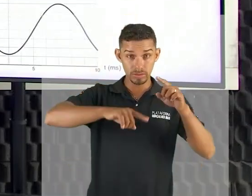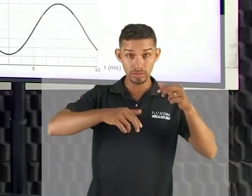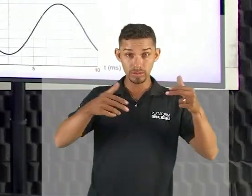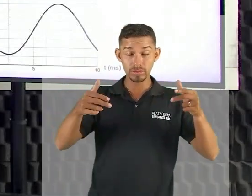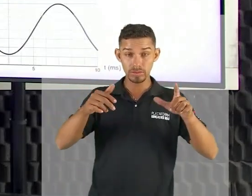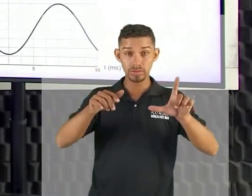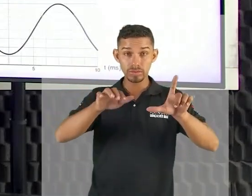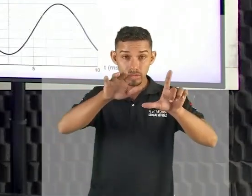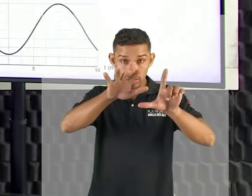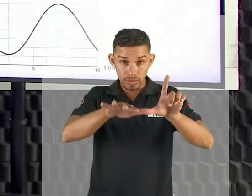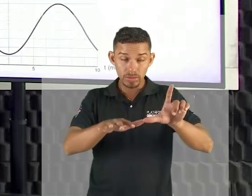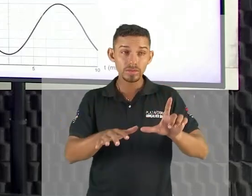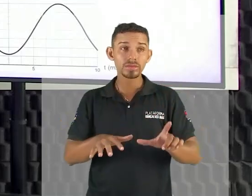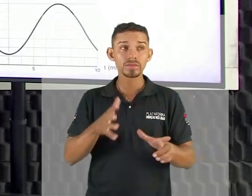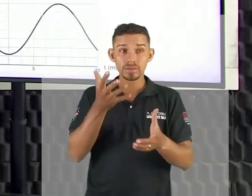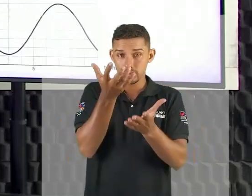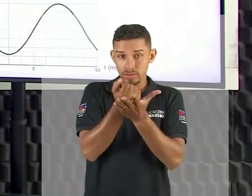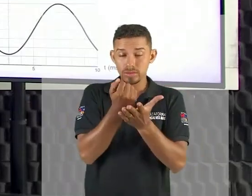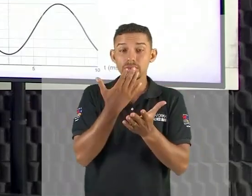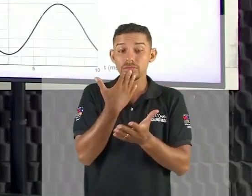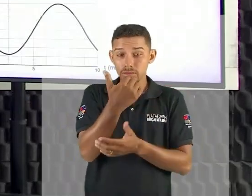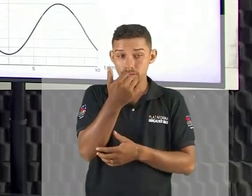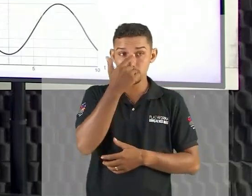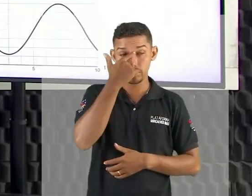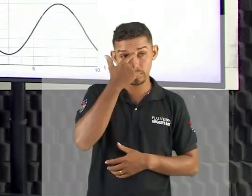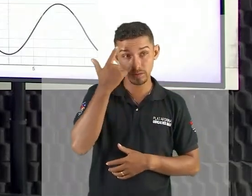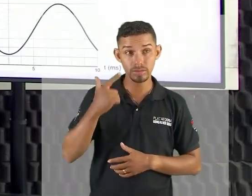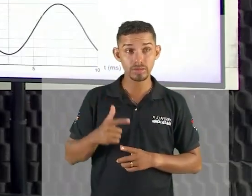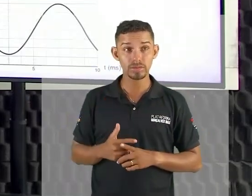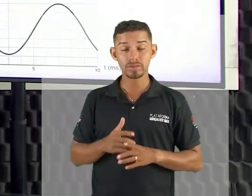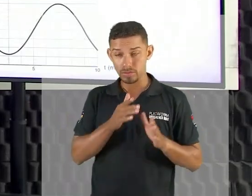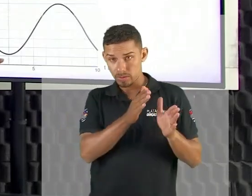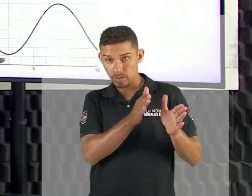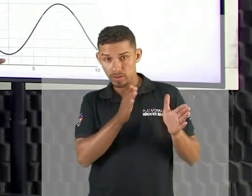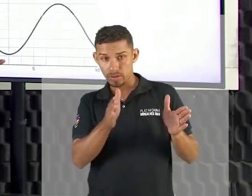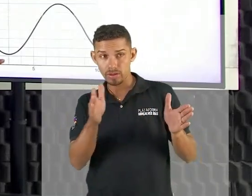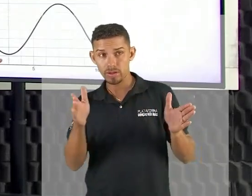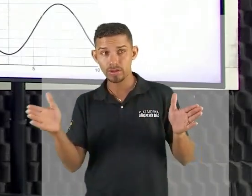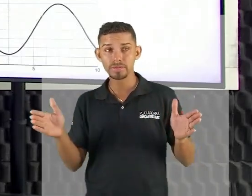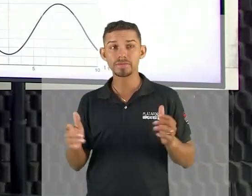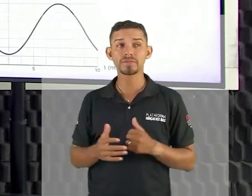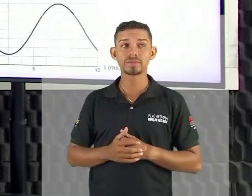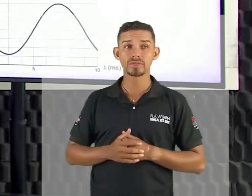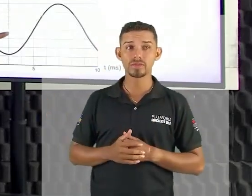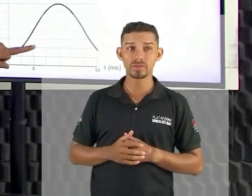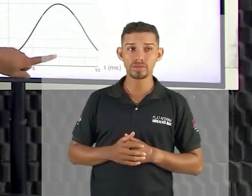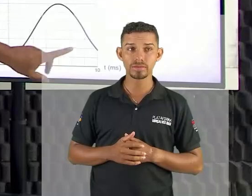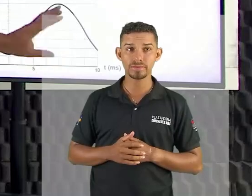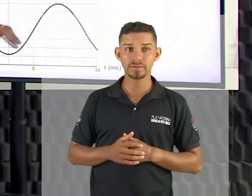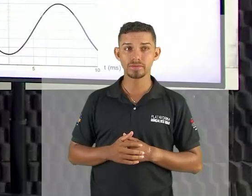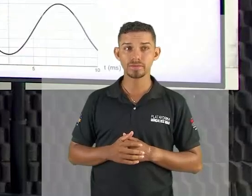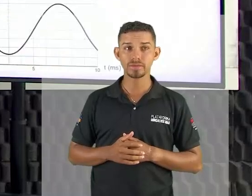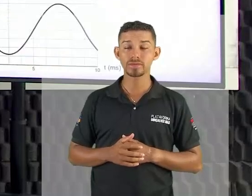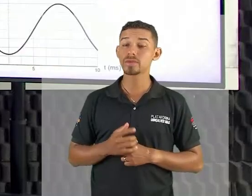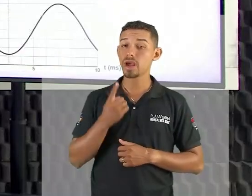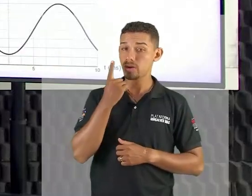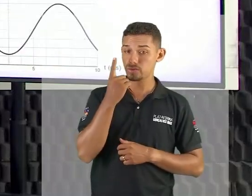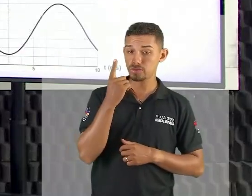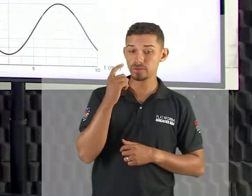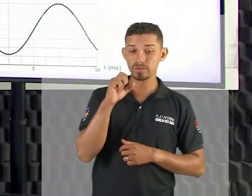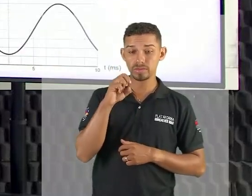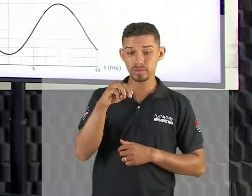o baixar que lá tá melhor cada espacinho desse equivale a 1